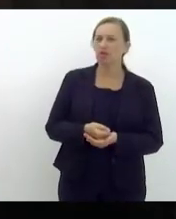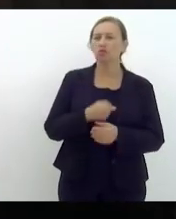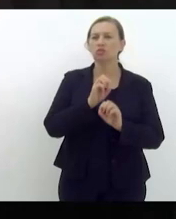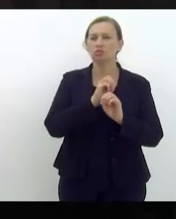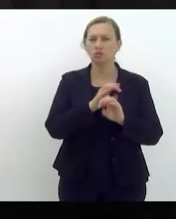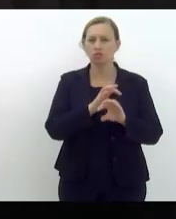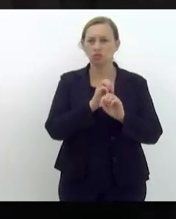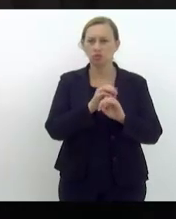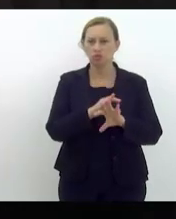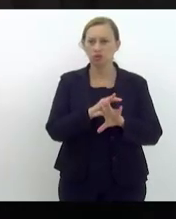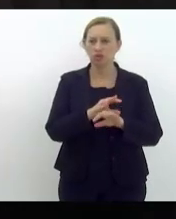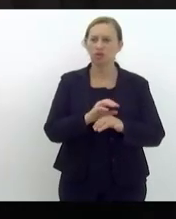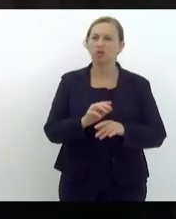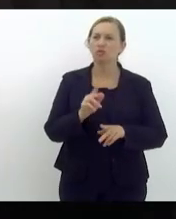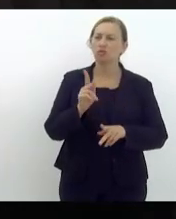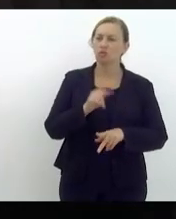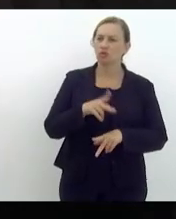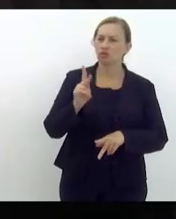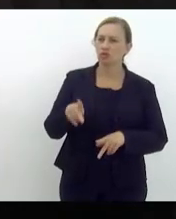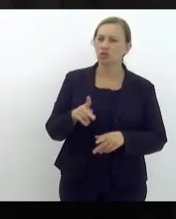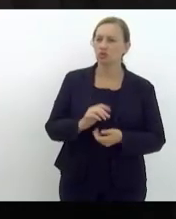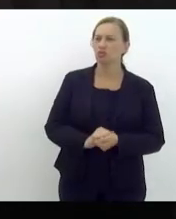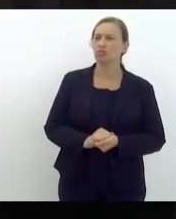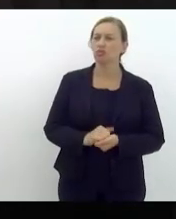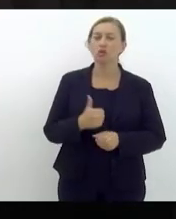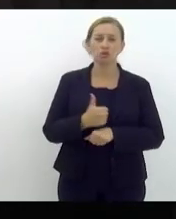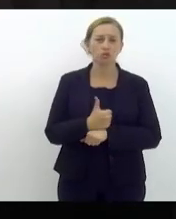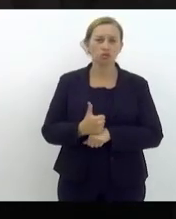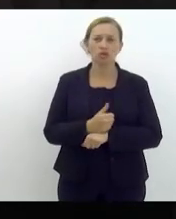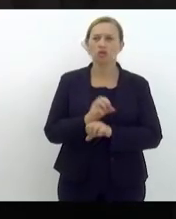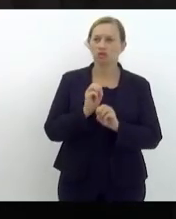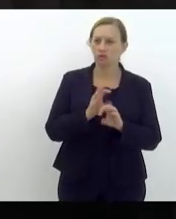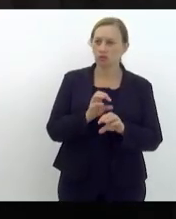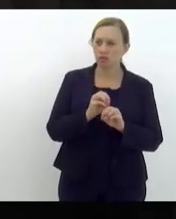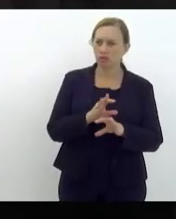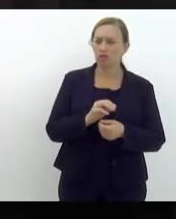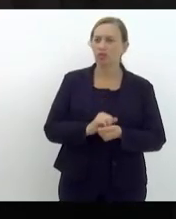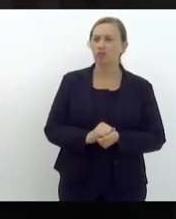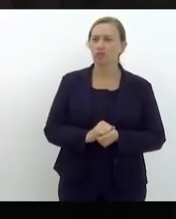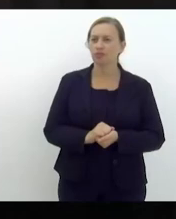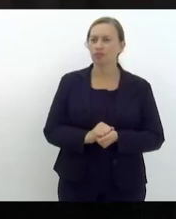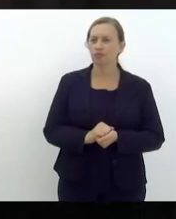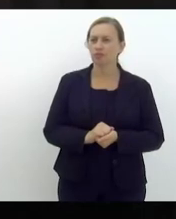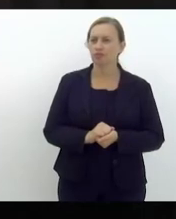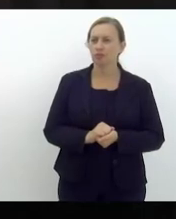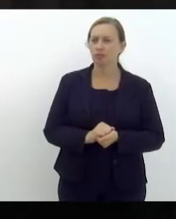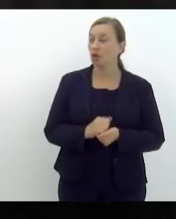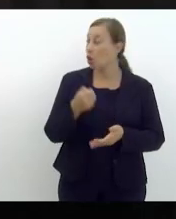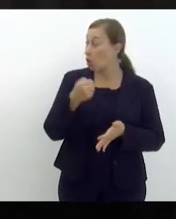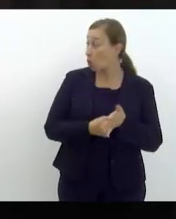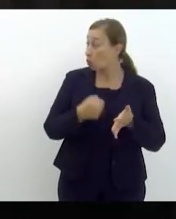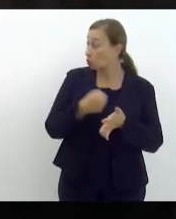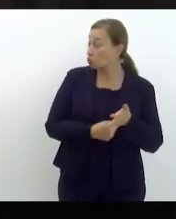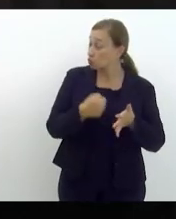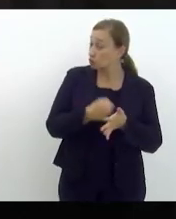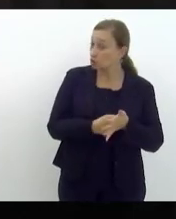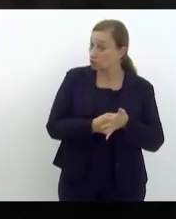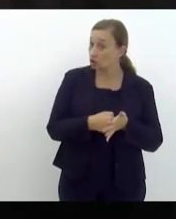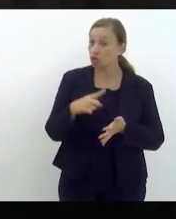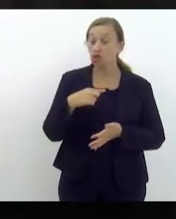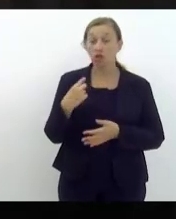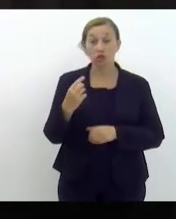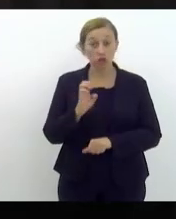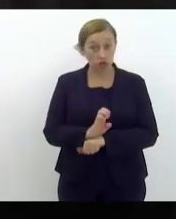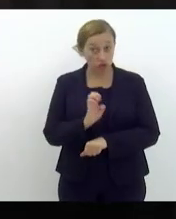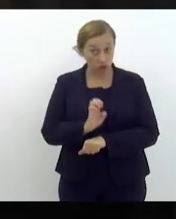Educação os profissionais de educação que lutam e que nosso